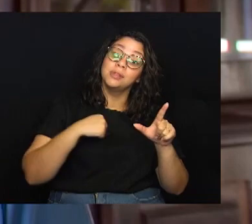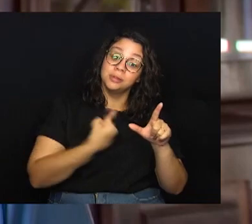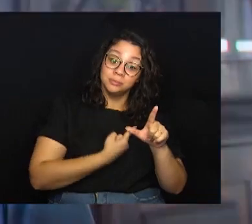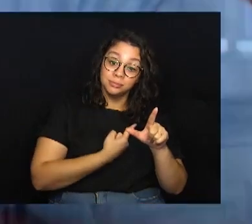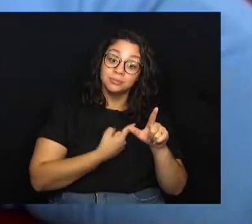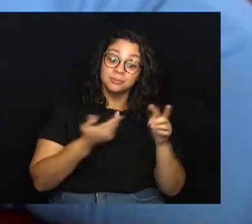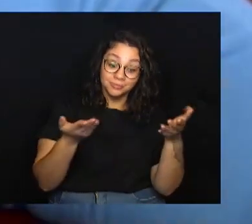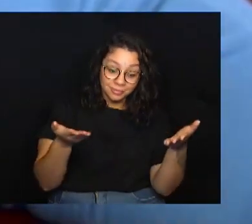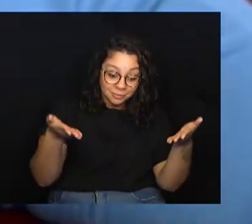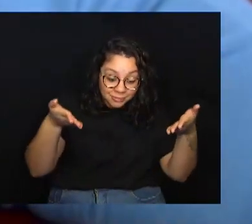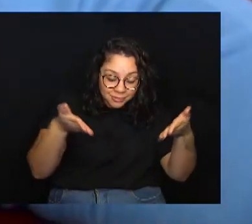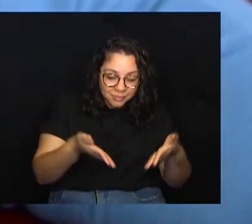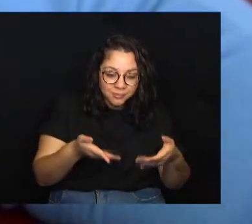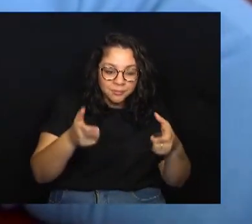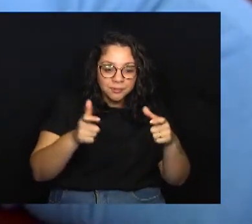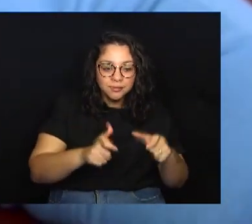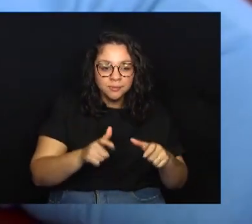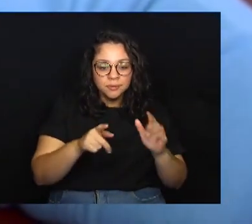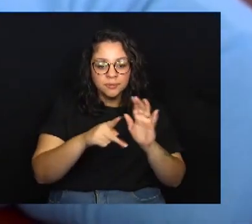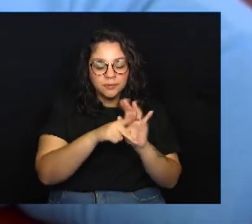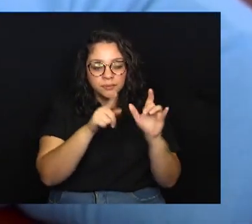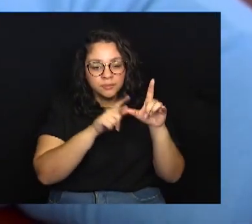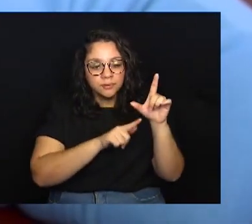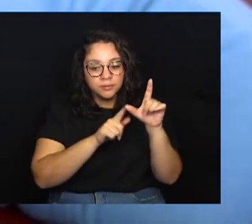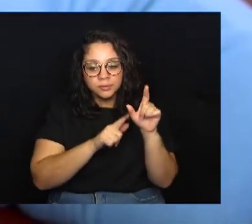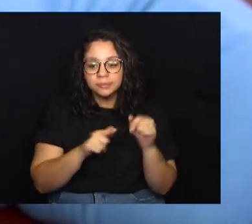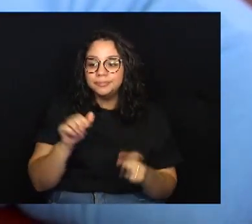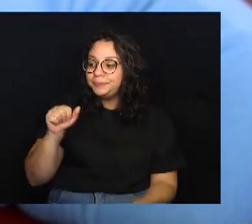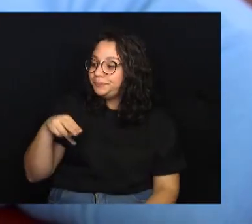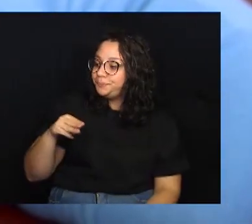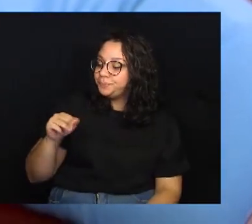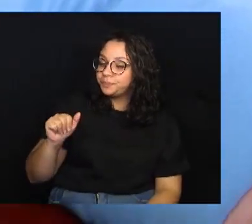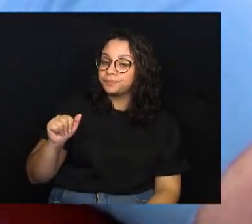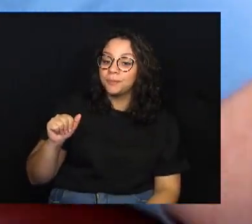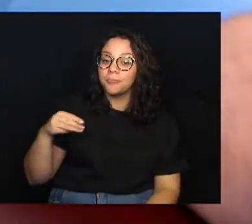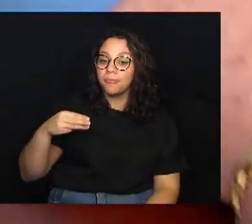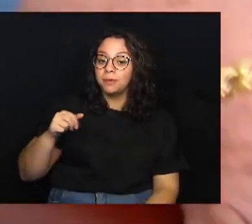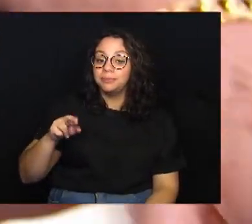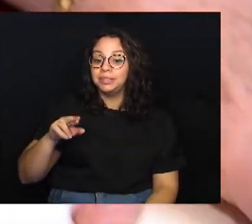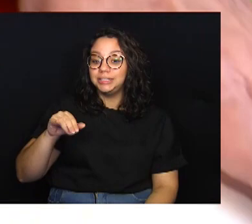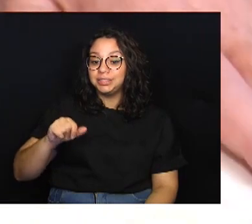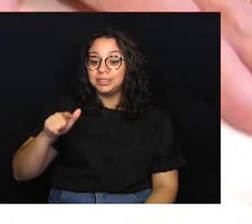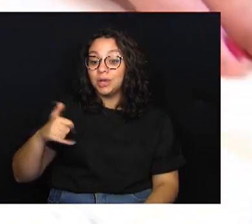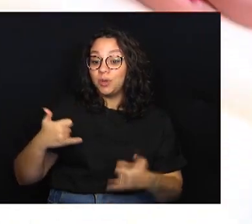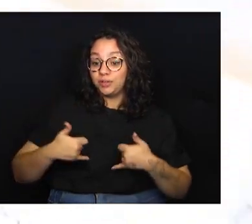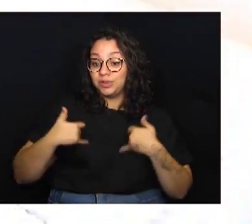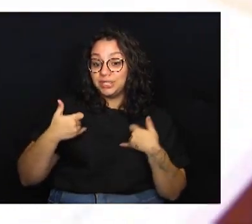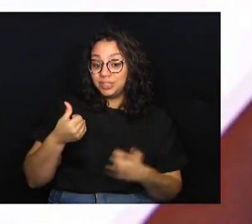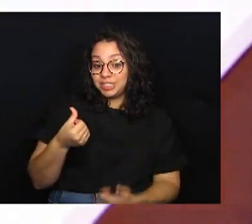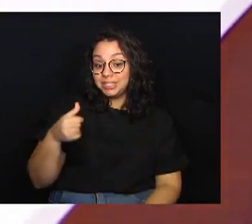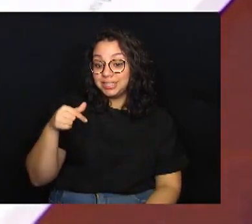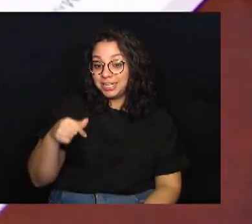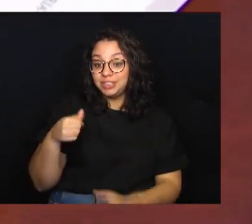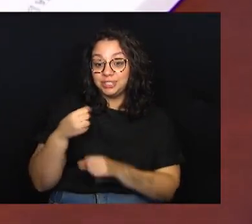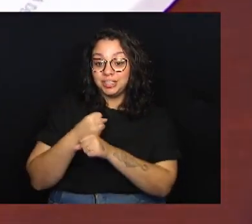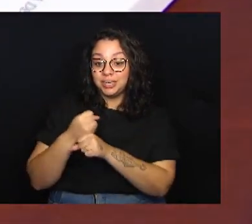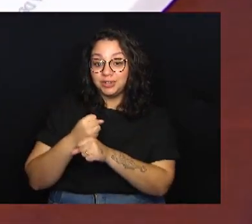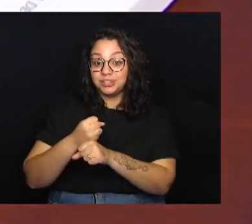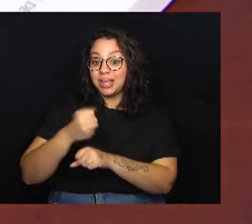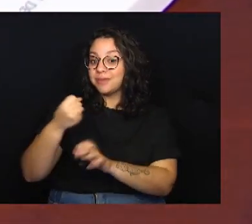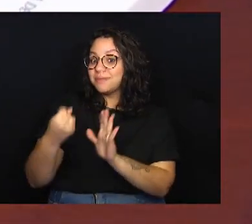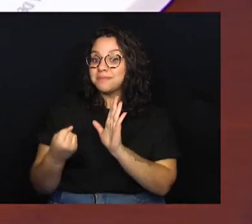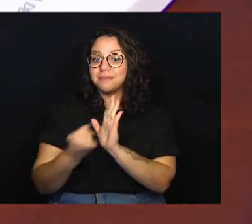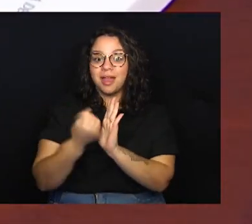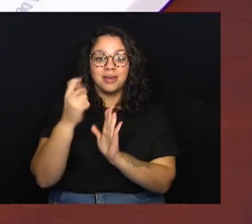de letras, né? Ana Maria reafirma que esse aniversário de 67 anos é um marco histórico para